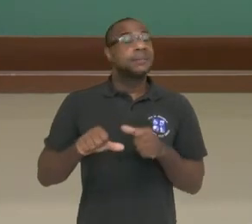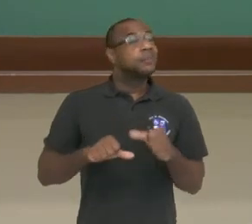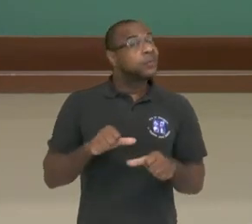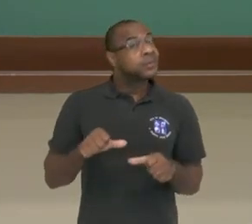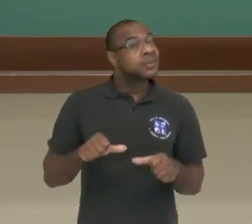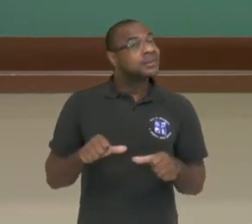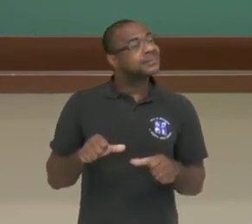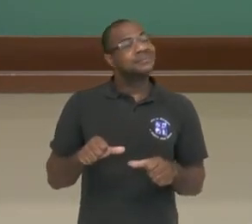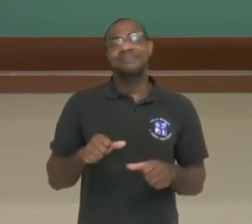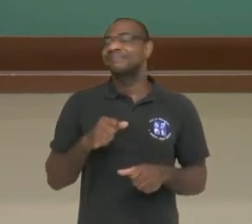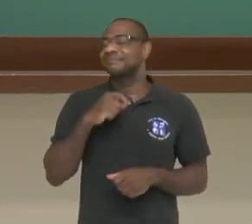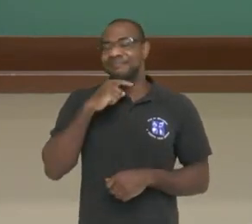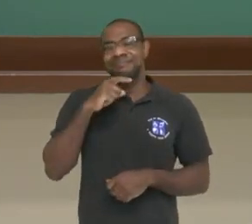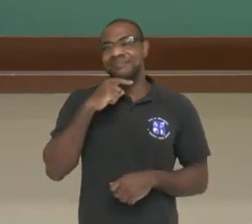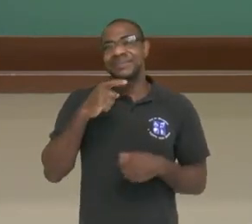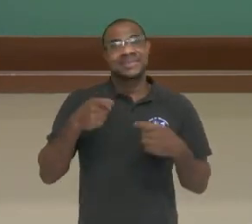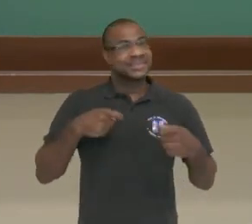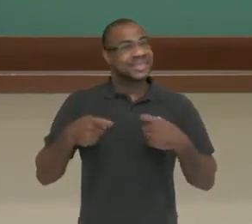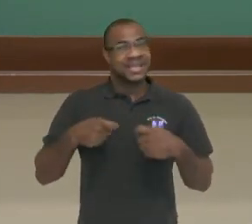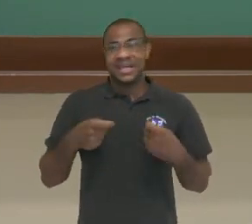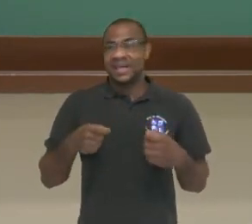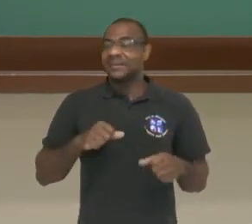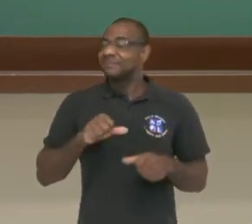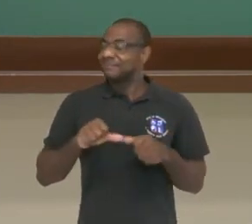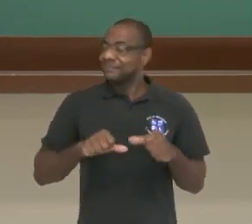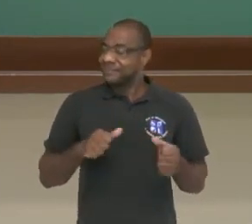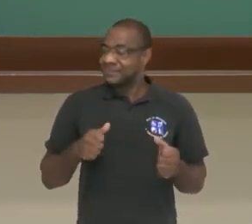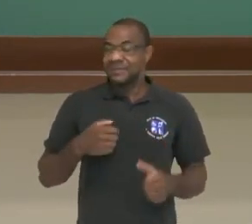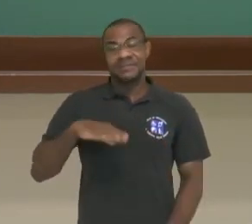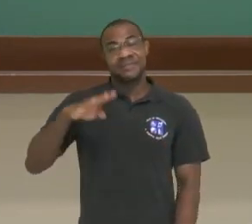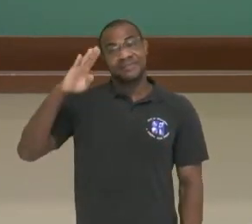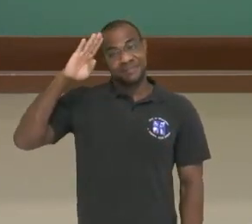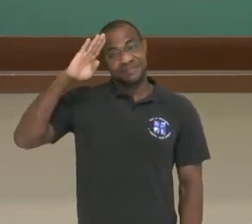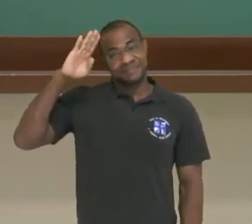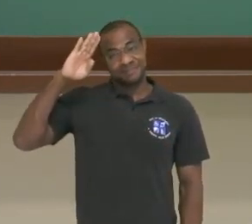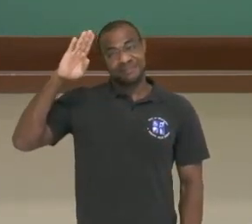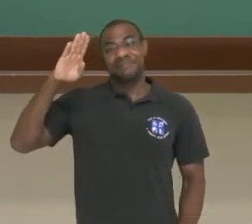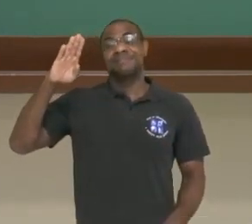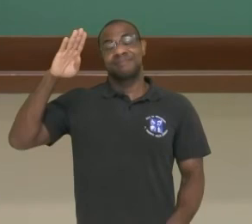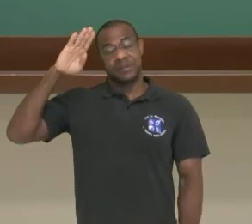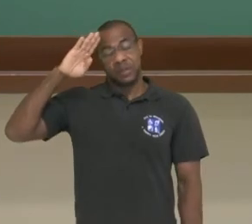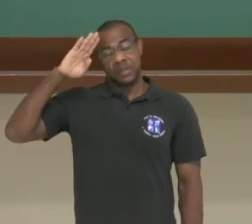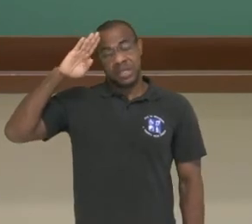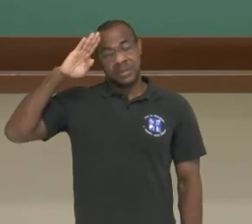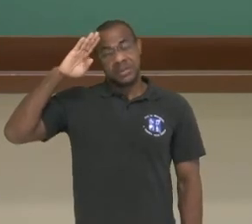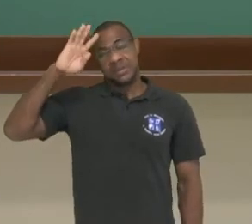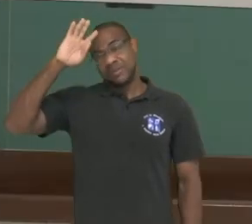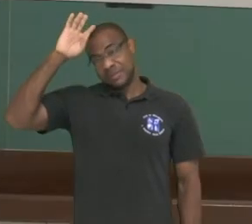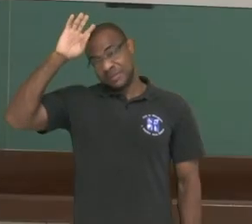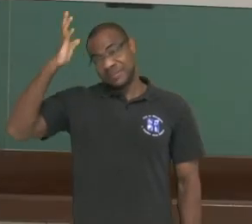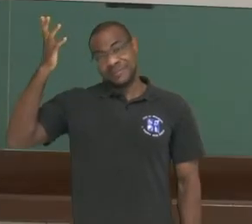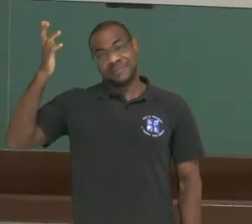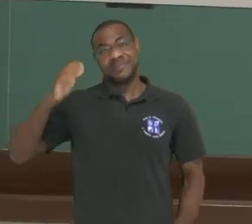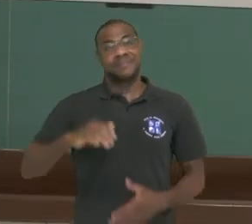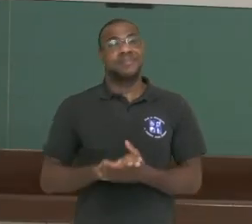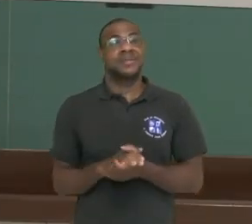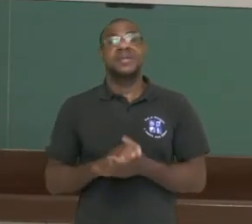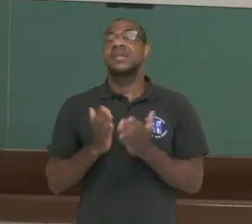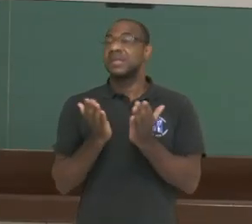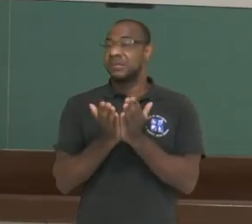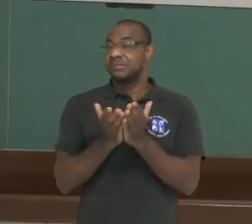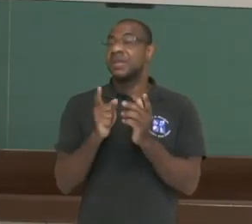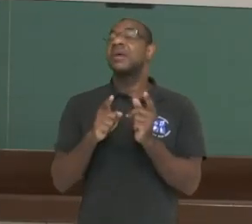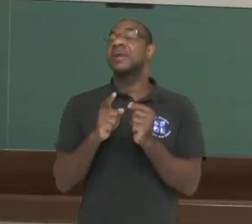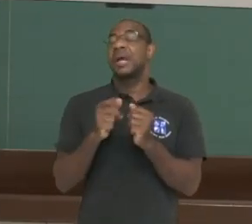de guerra, na produção dos valores de soldados romanos. Então, também o cristianismo é responsável.